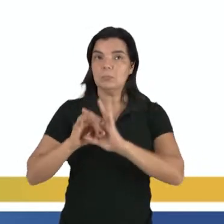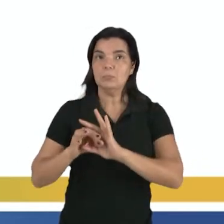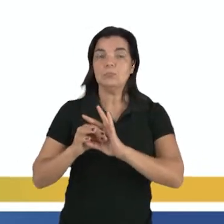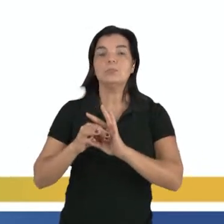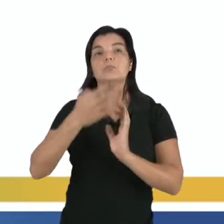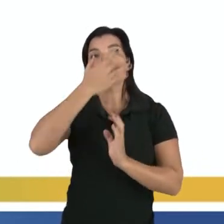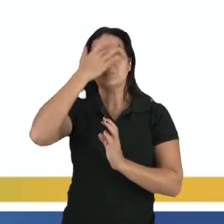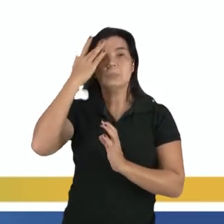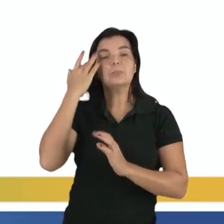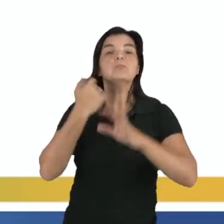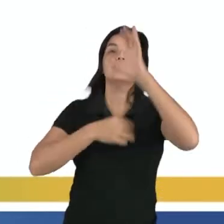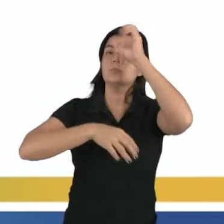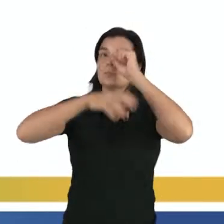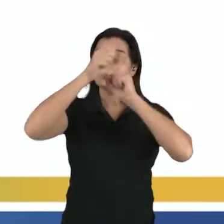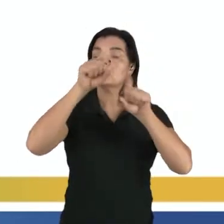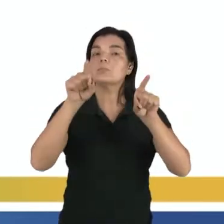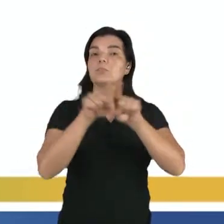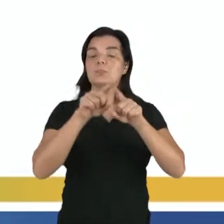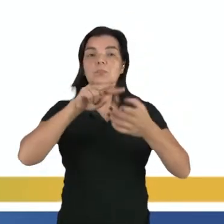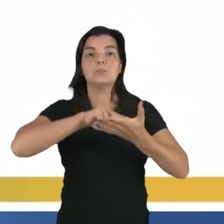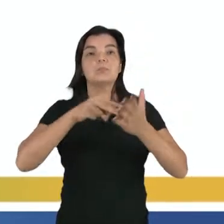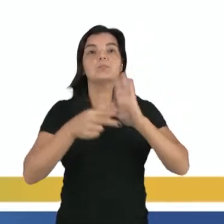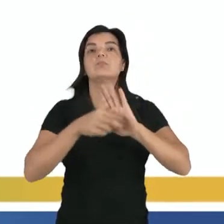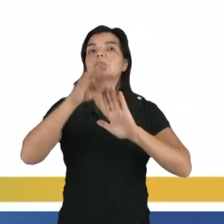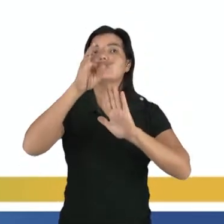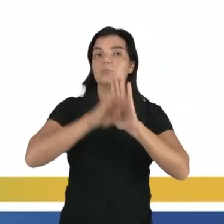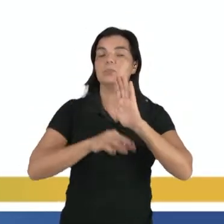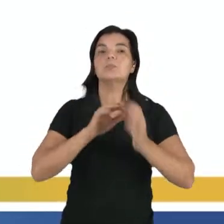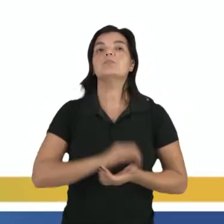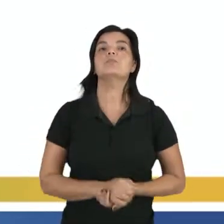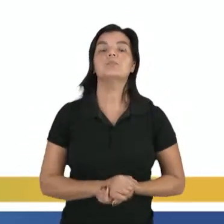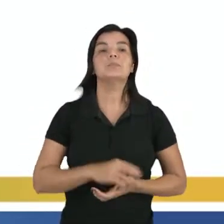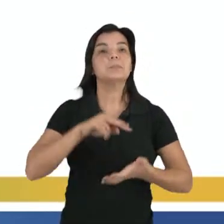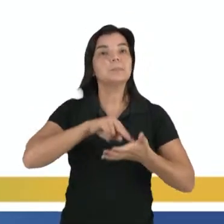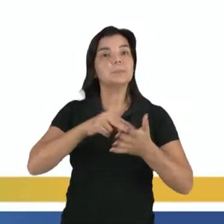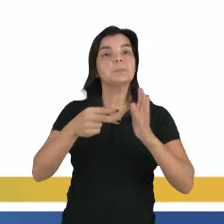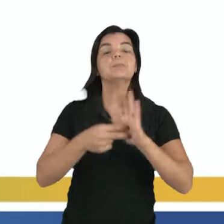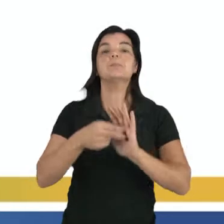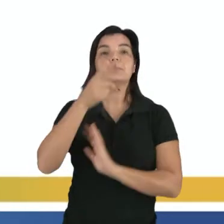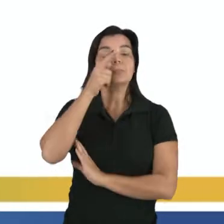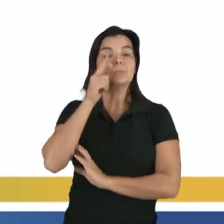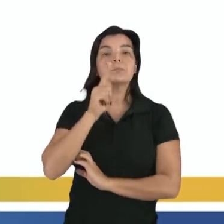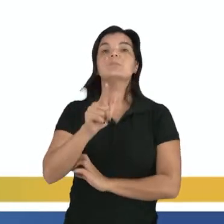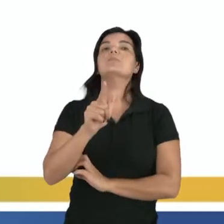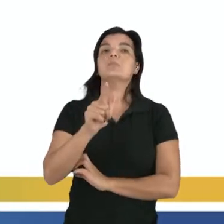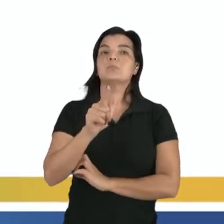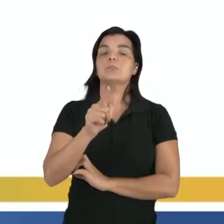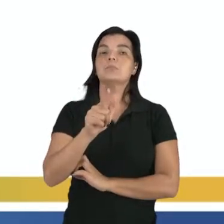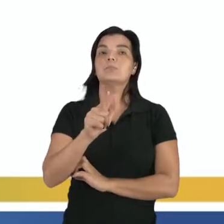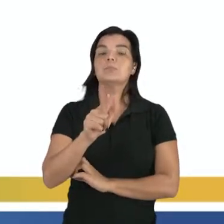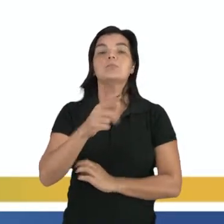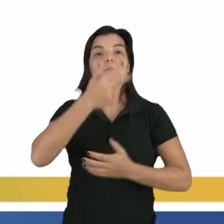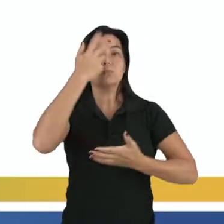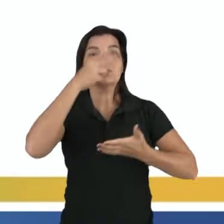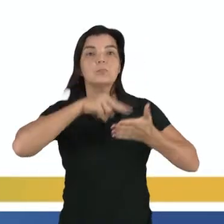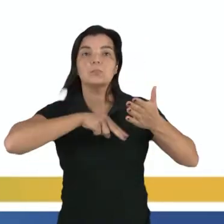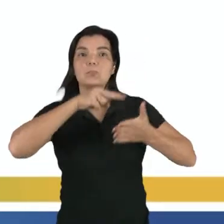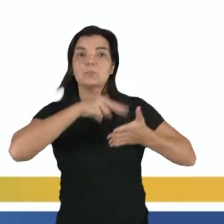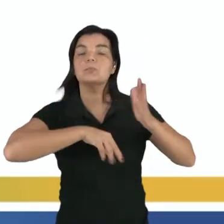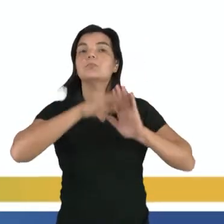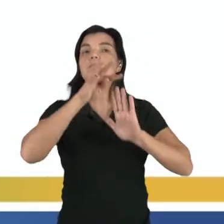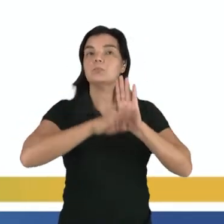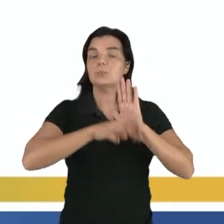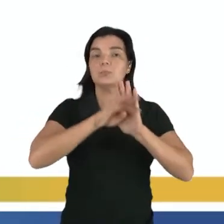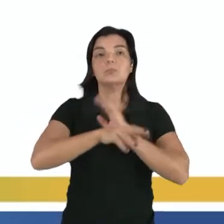texto é coerente, o interlocutor apreende os sentidos do texto. Ou seja, ele consegue com que o